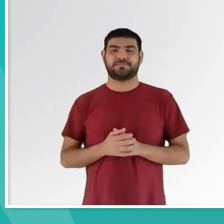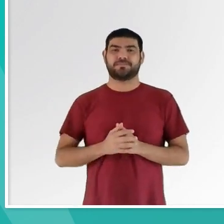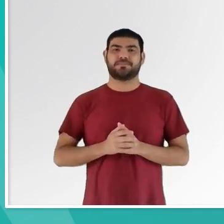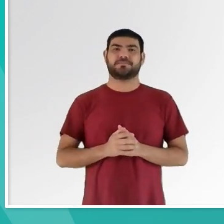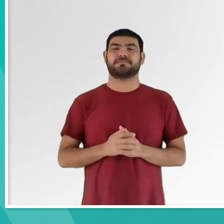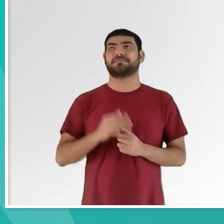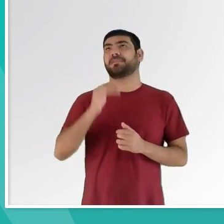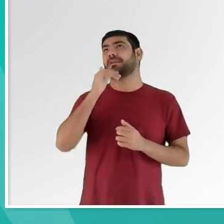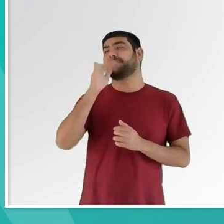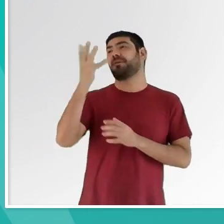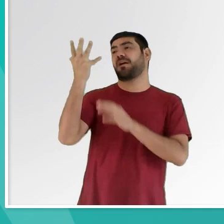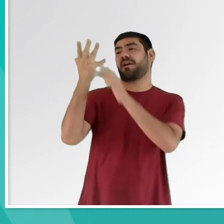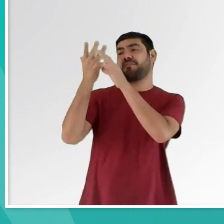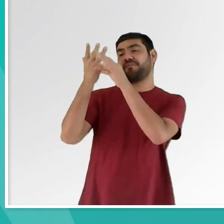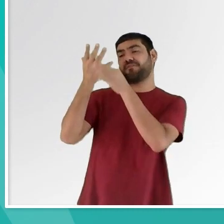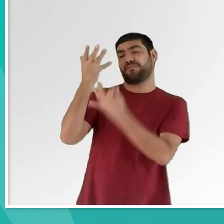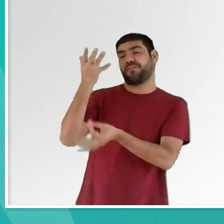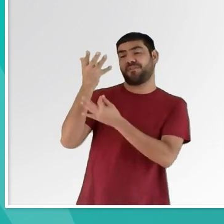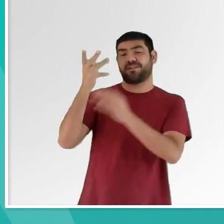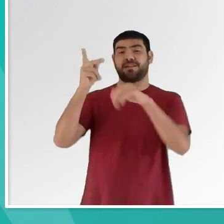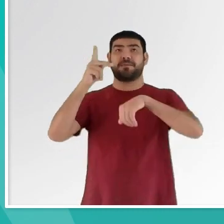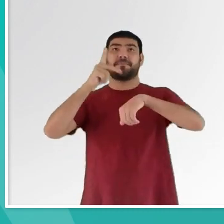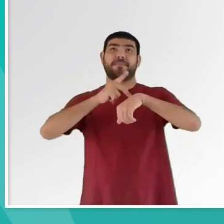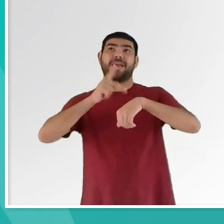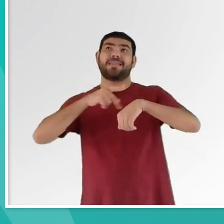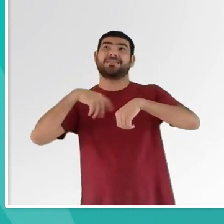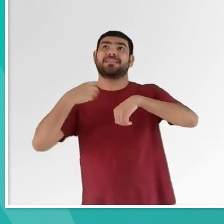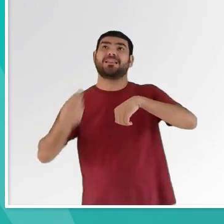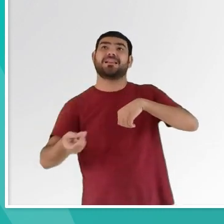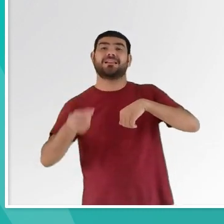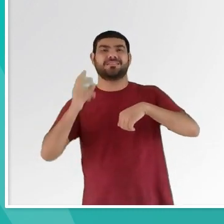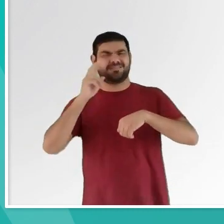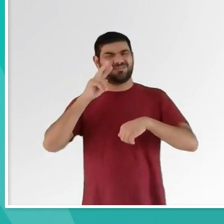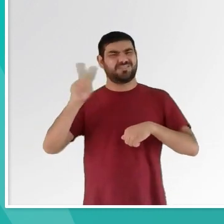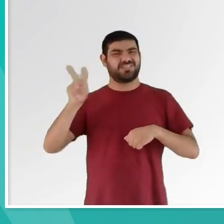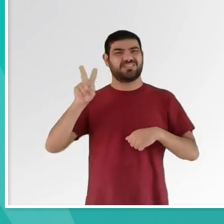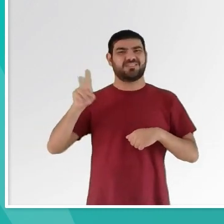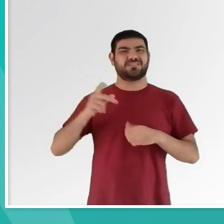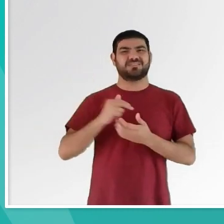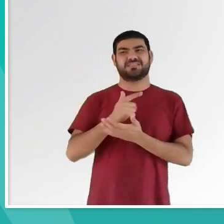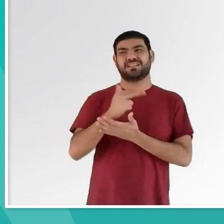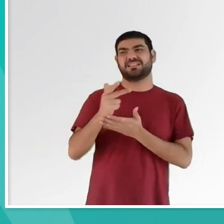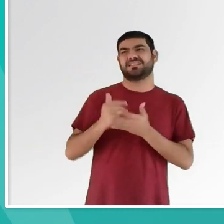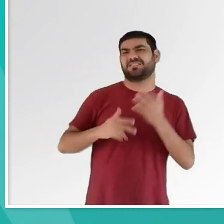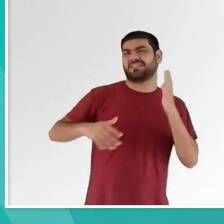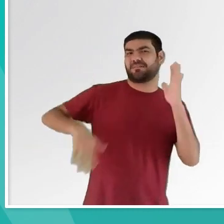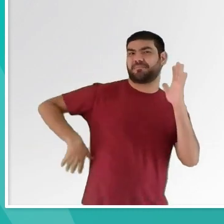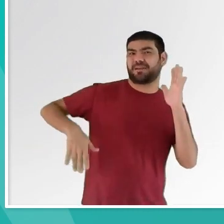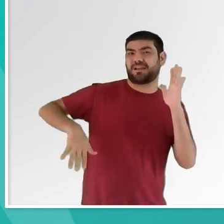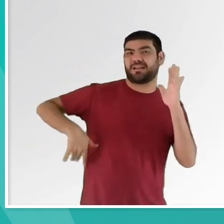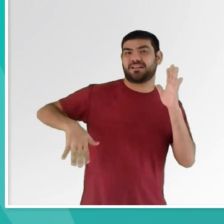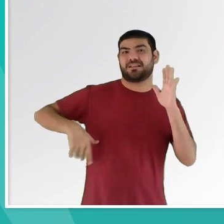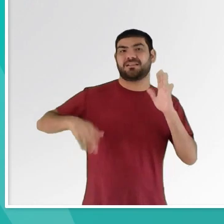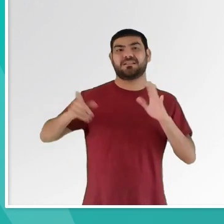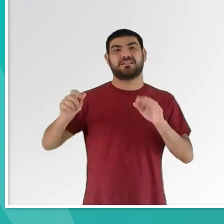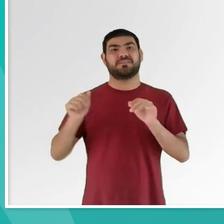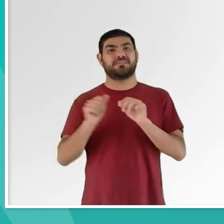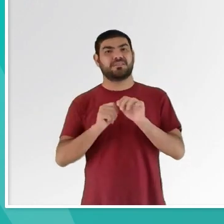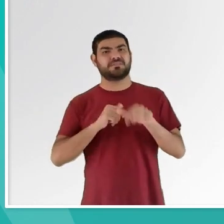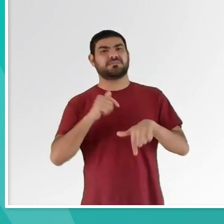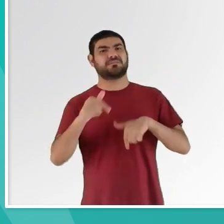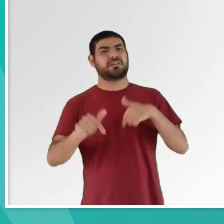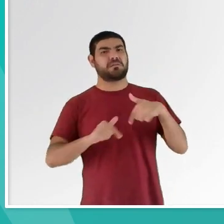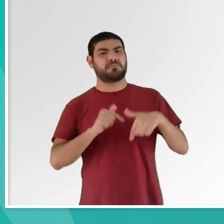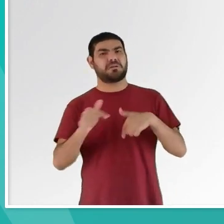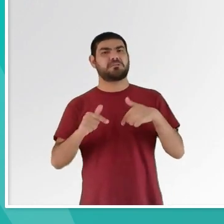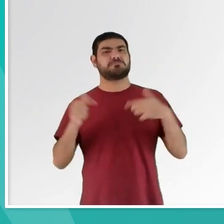pedra, galhos de árvores. Viu aquele desenho na praia, aquele rapaz que ele faz um trabalho totalmente de ondas,